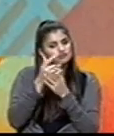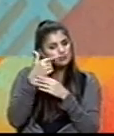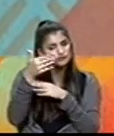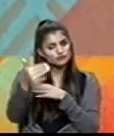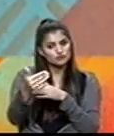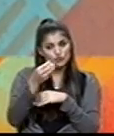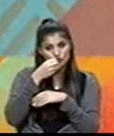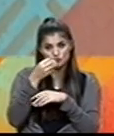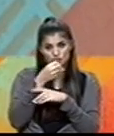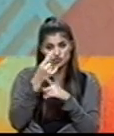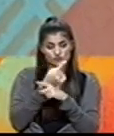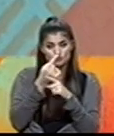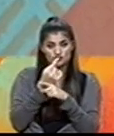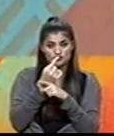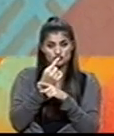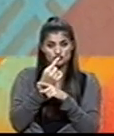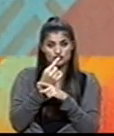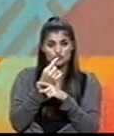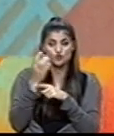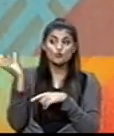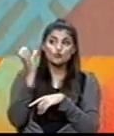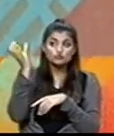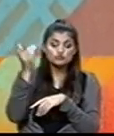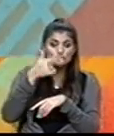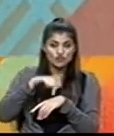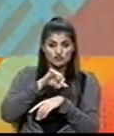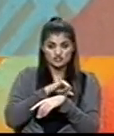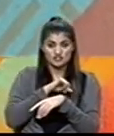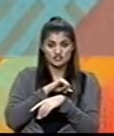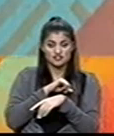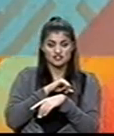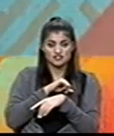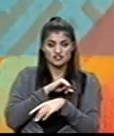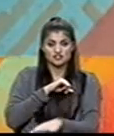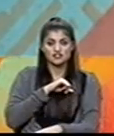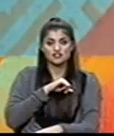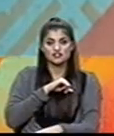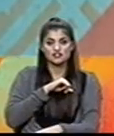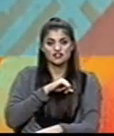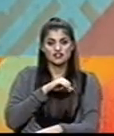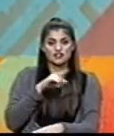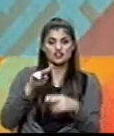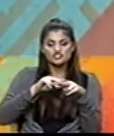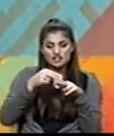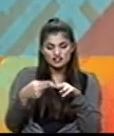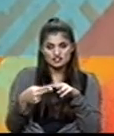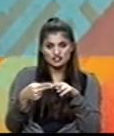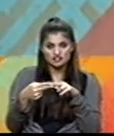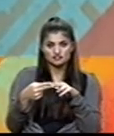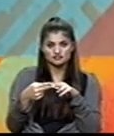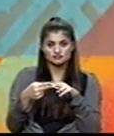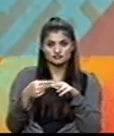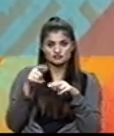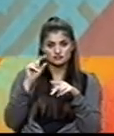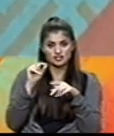comermos aquilo que de facto faz parte da nossa cultura e da nossa informação. Sim. Que é a genética, que é da nossa